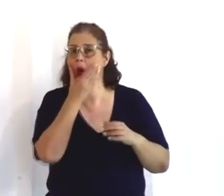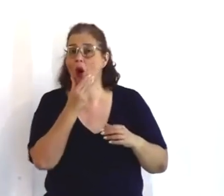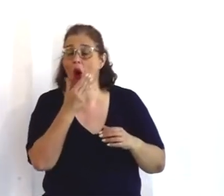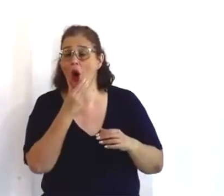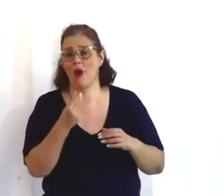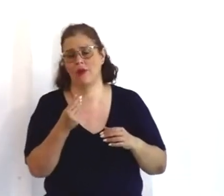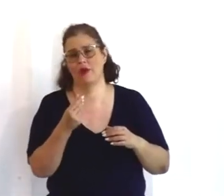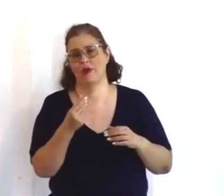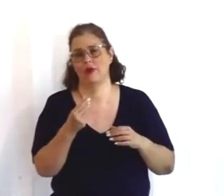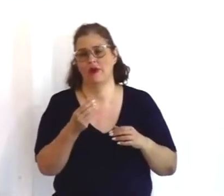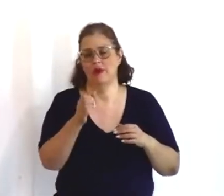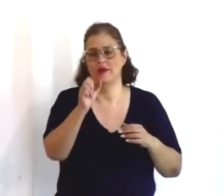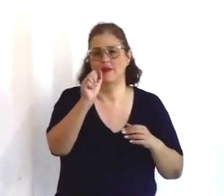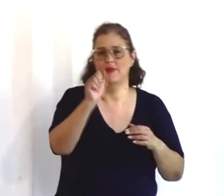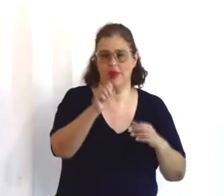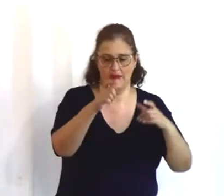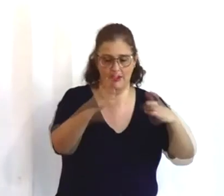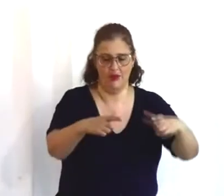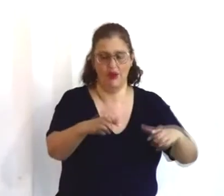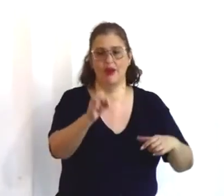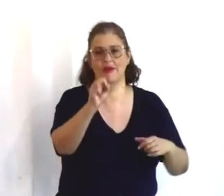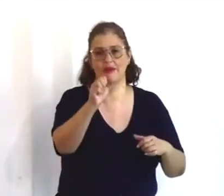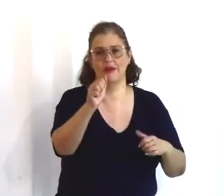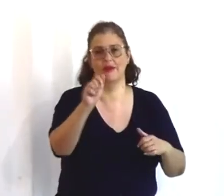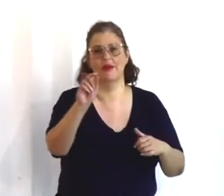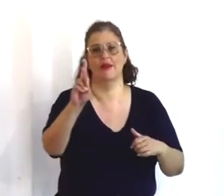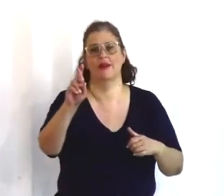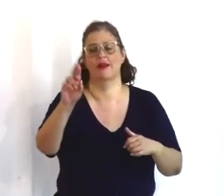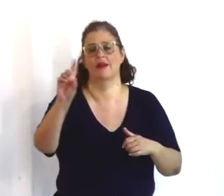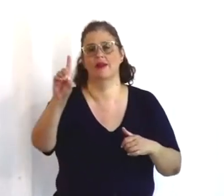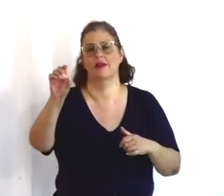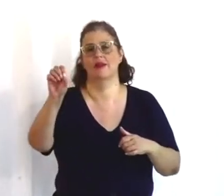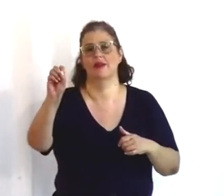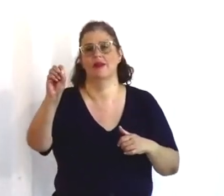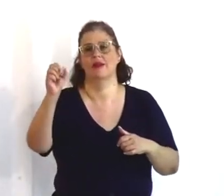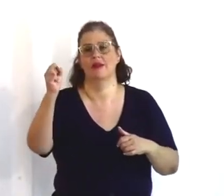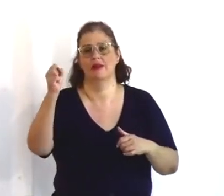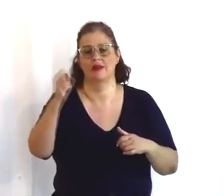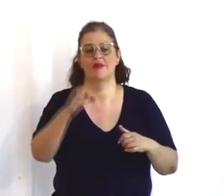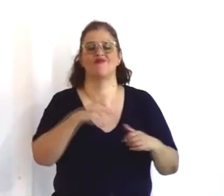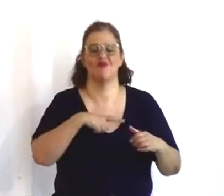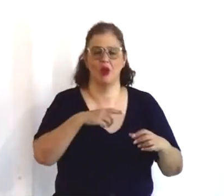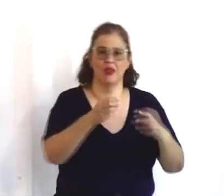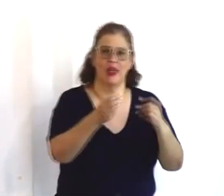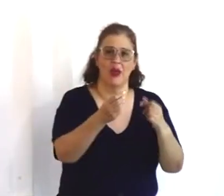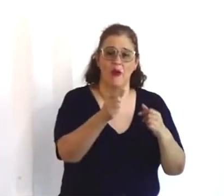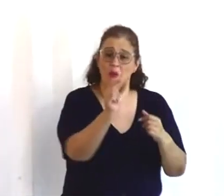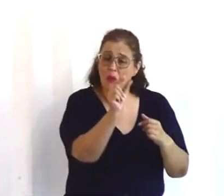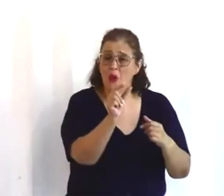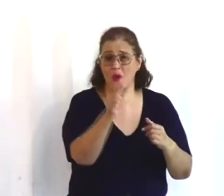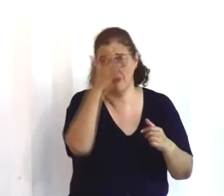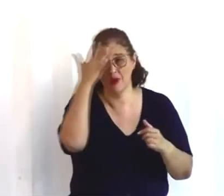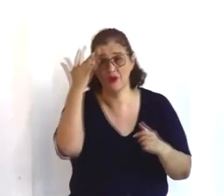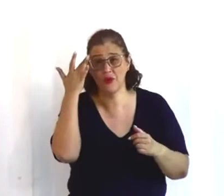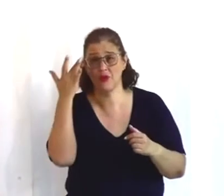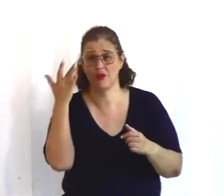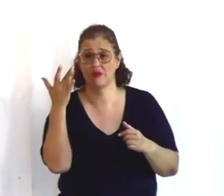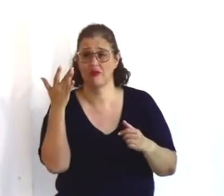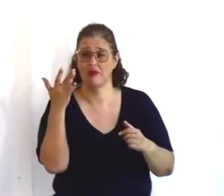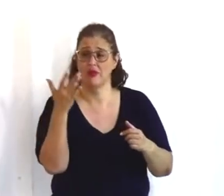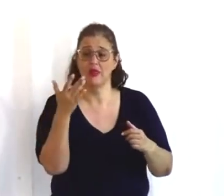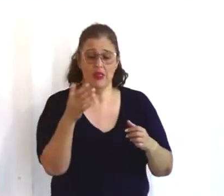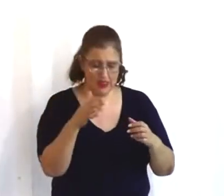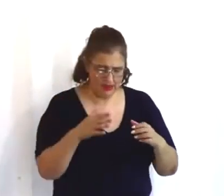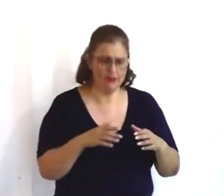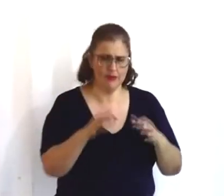poucas pessoas que não contaminaram as suas vestiduras, e andarão de branco junto comigo, pois são